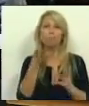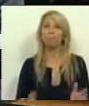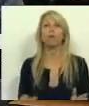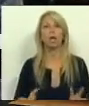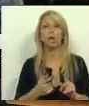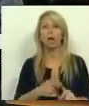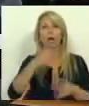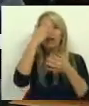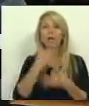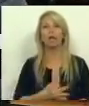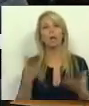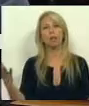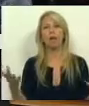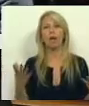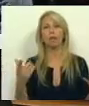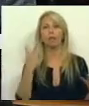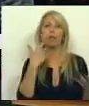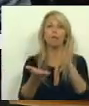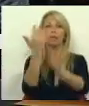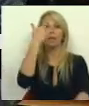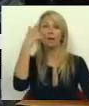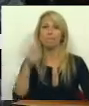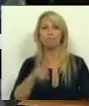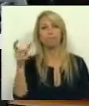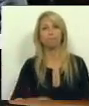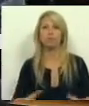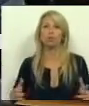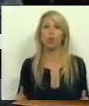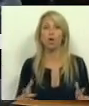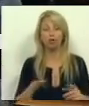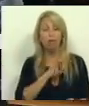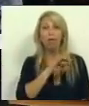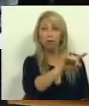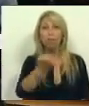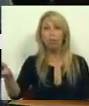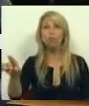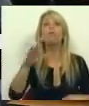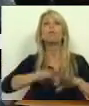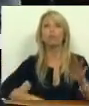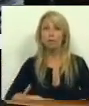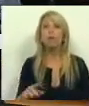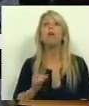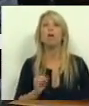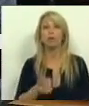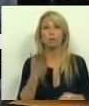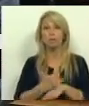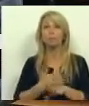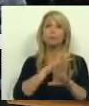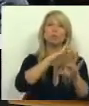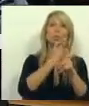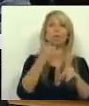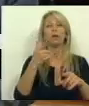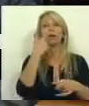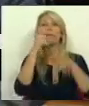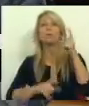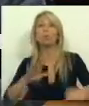falta de dignidade das pessoas. E o que os senhores estão a fazer é, mais uma vez, noutro setor e com outras pessoas,